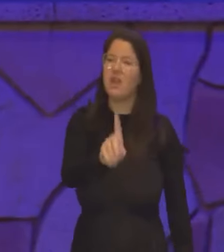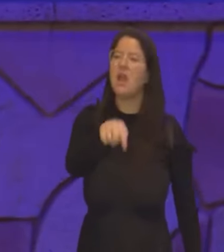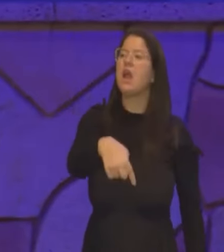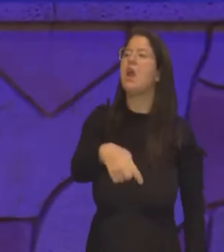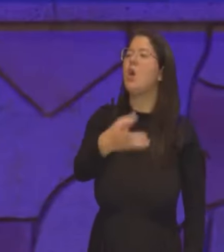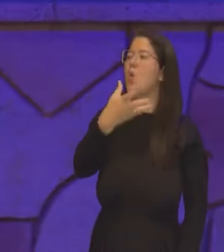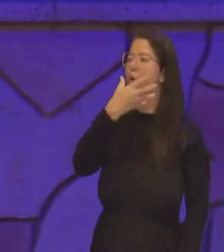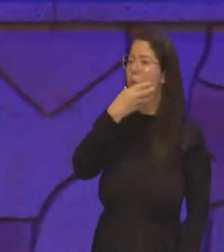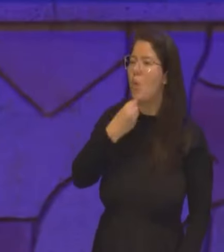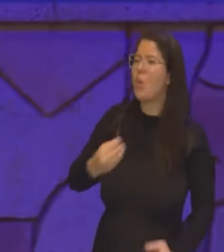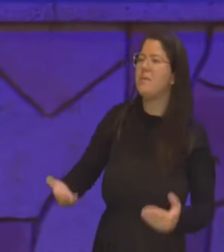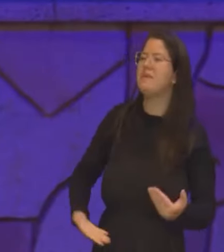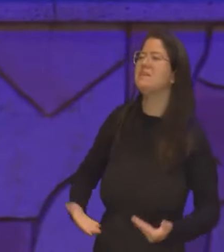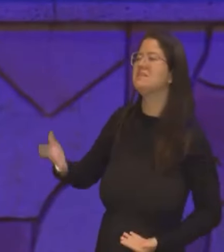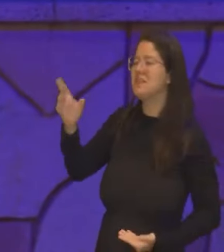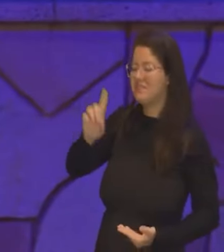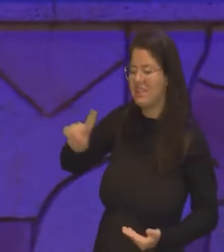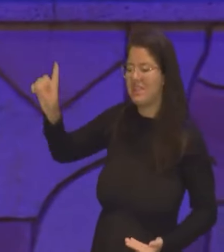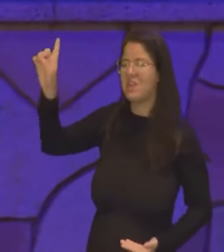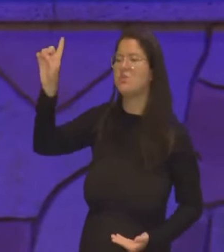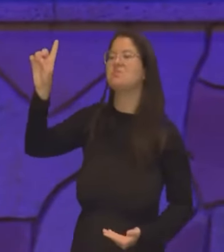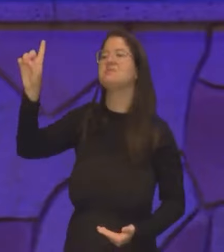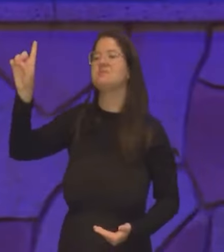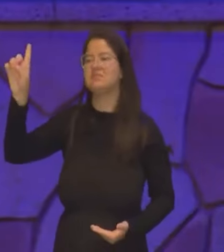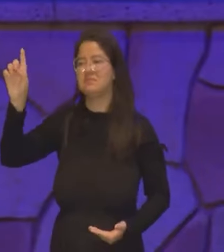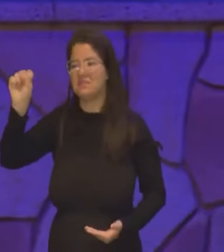ali vai uma mulher de Deus.